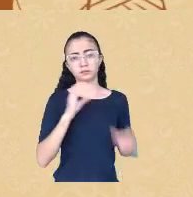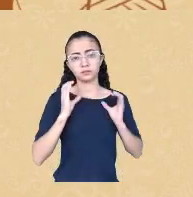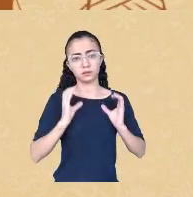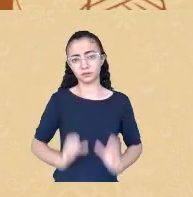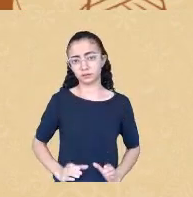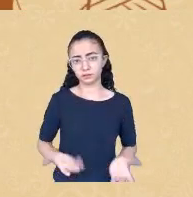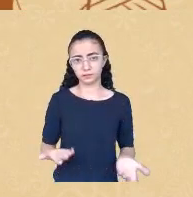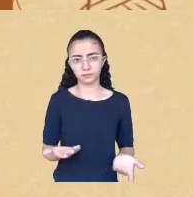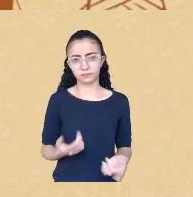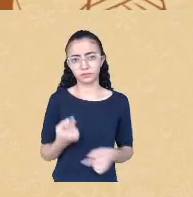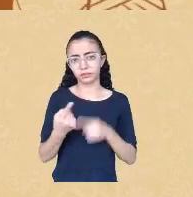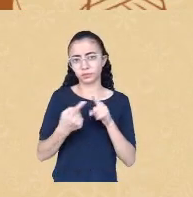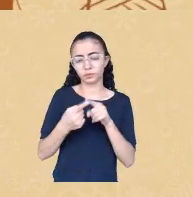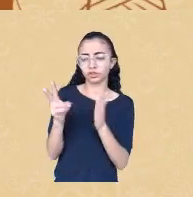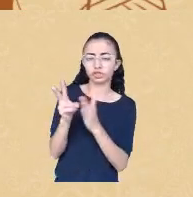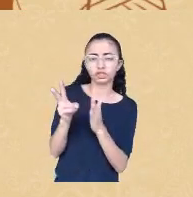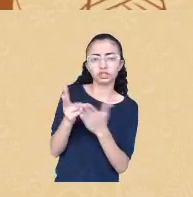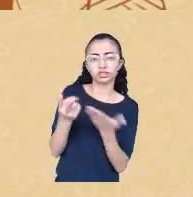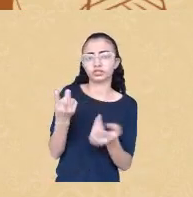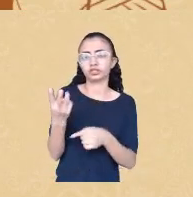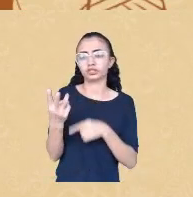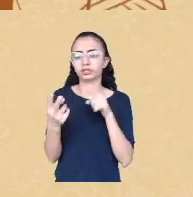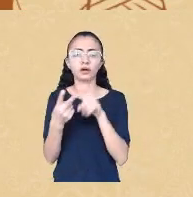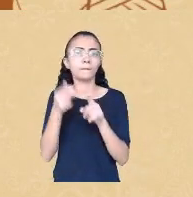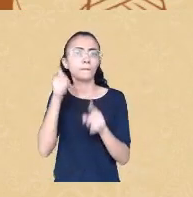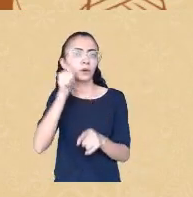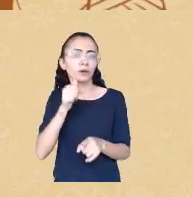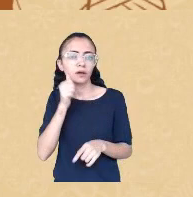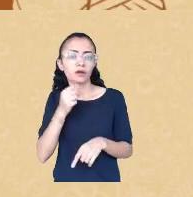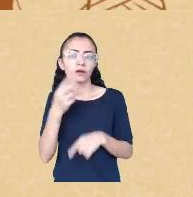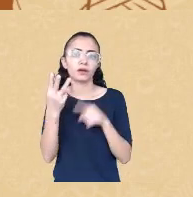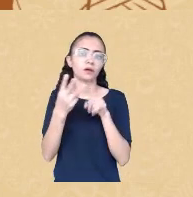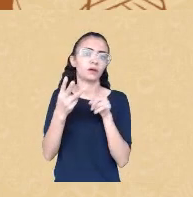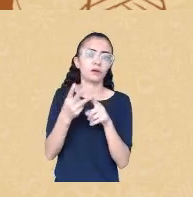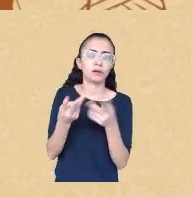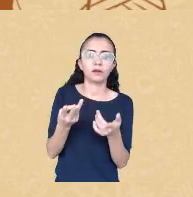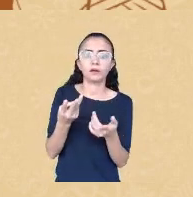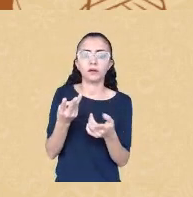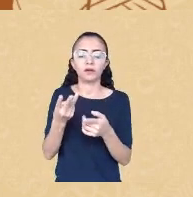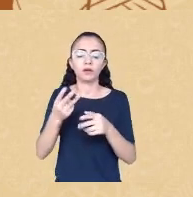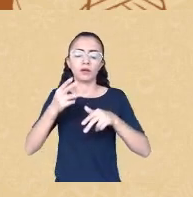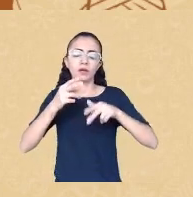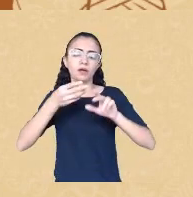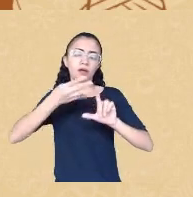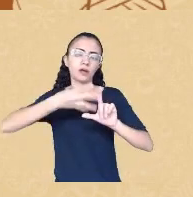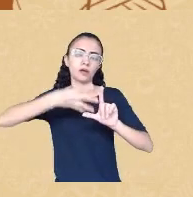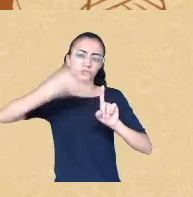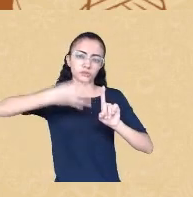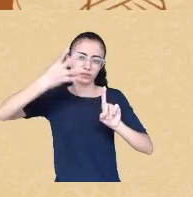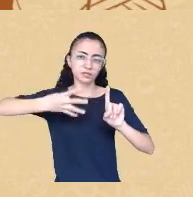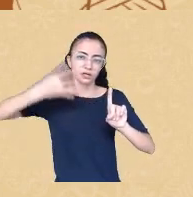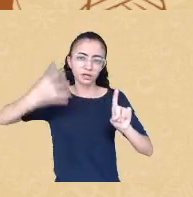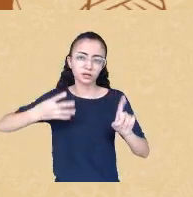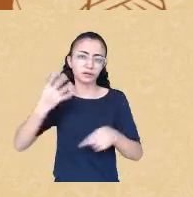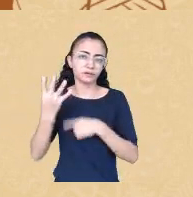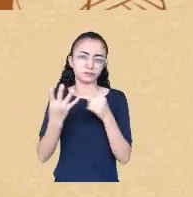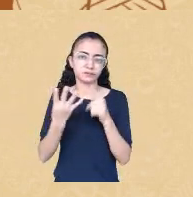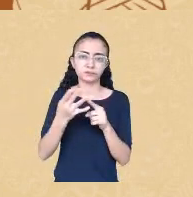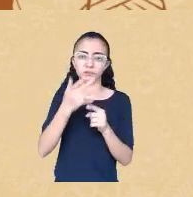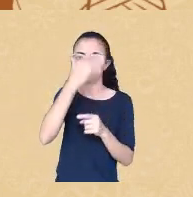o LGBT, o estrangeiro, o migrante, a pessoa, e por aí vai. Esse